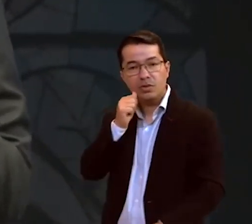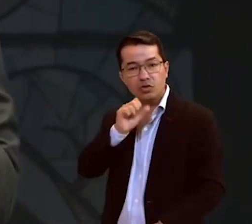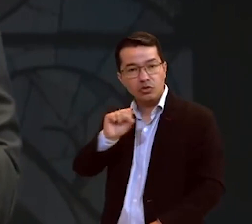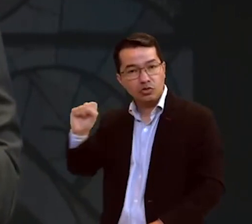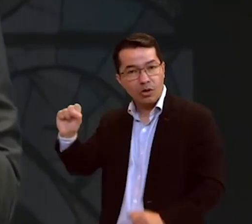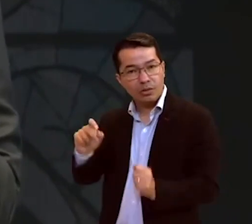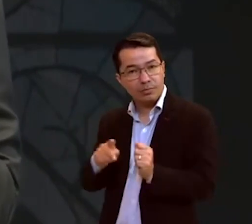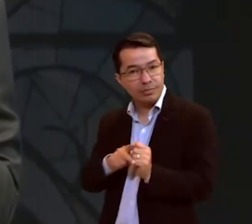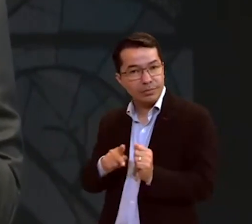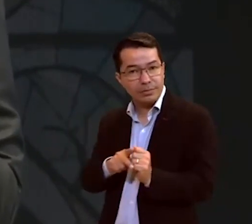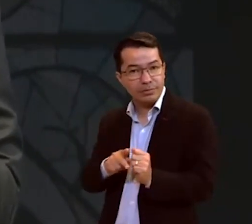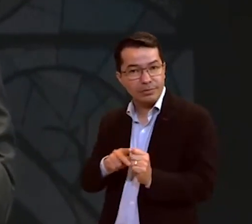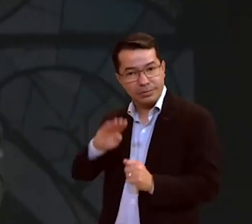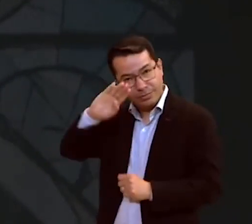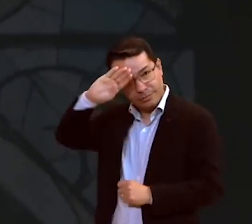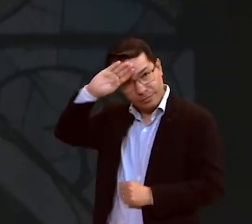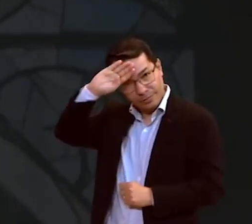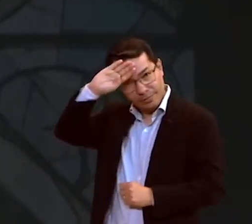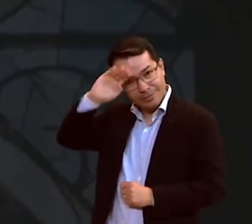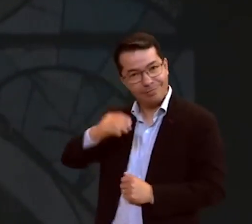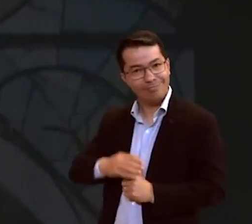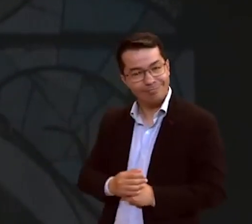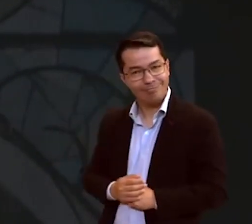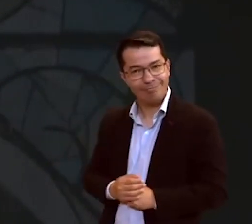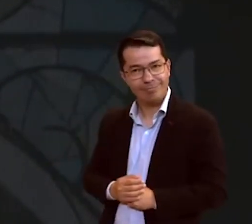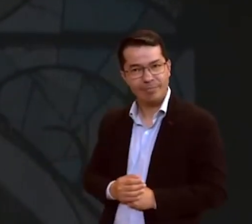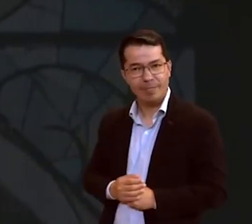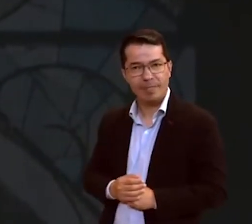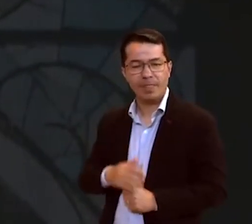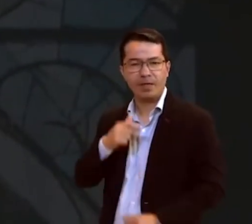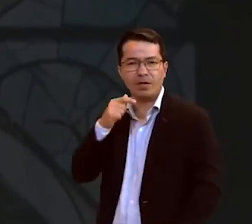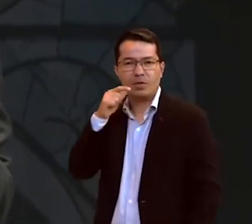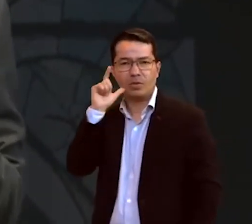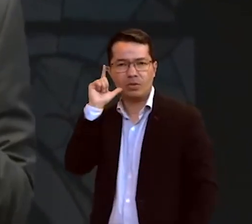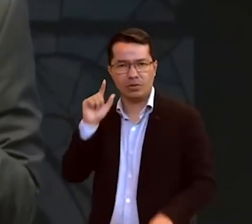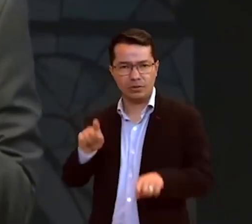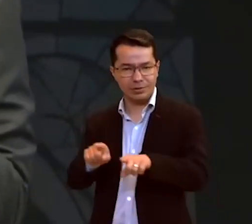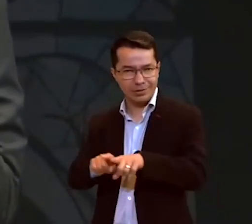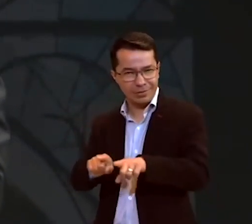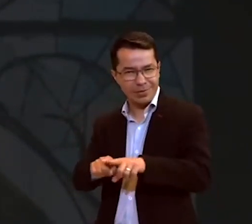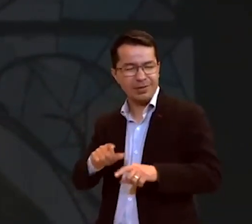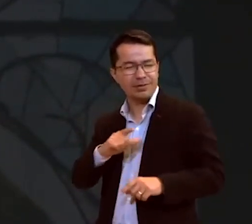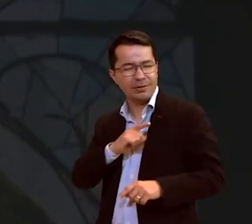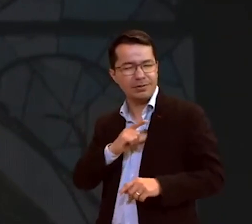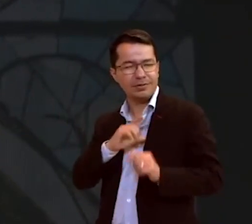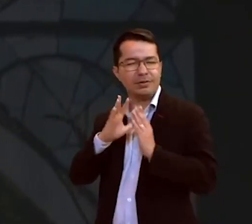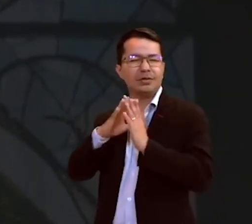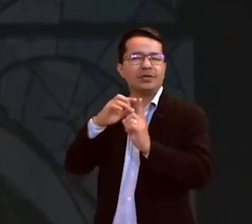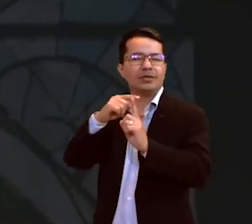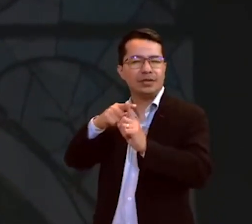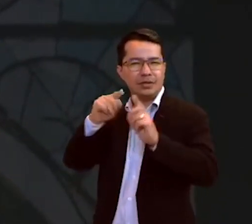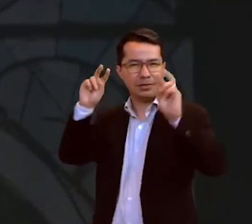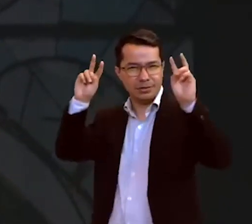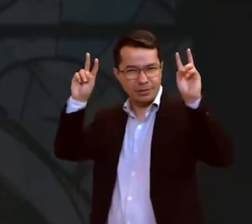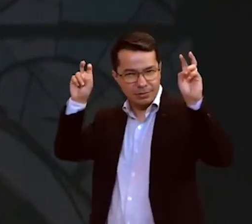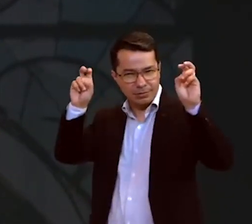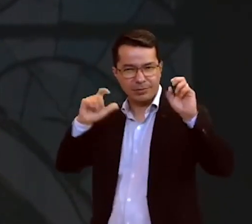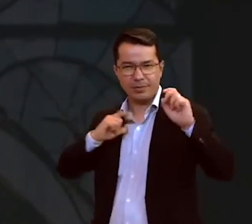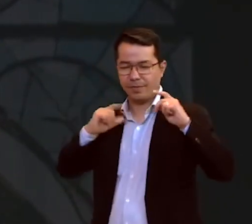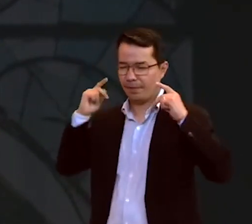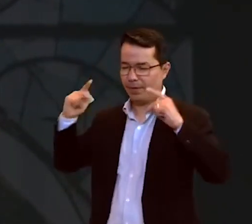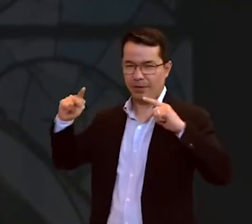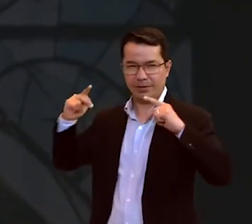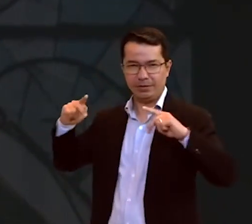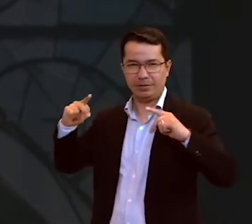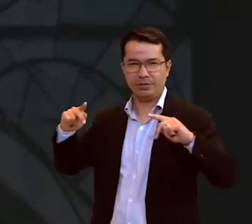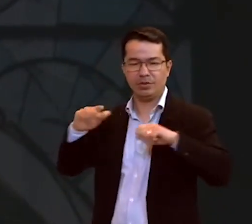E outro dia a gente estava falando na igreja sobre cura, e a gente foi orar no final, e minha sogra de Joinville, minha sogra estava